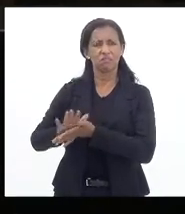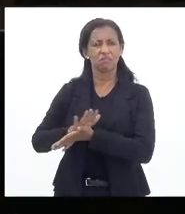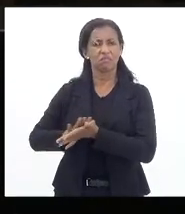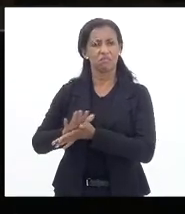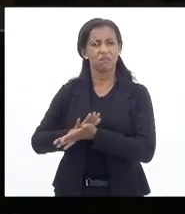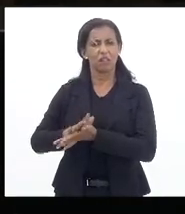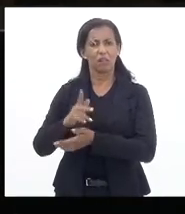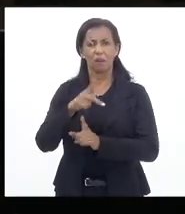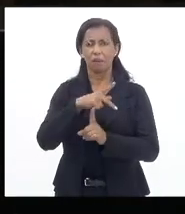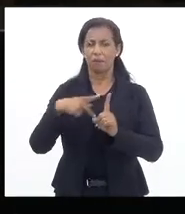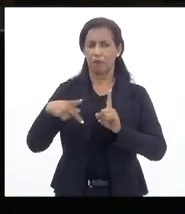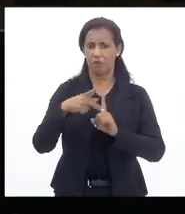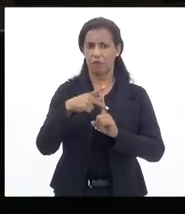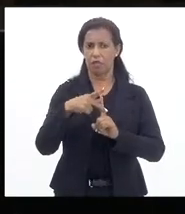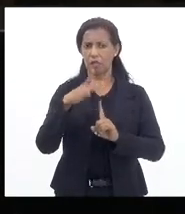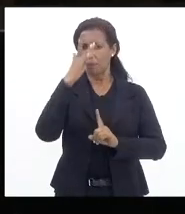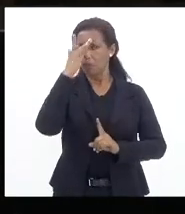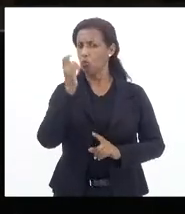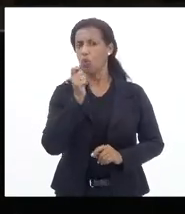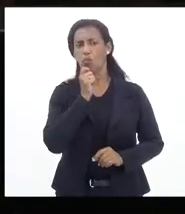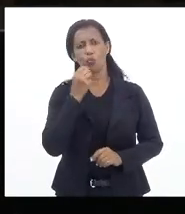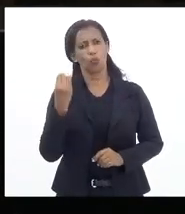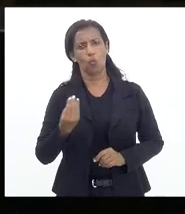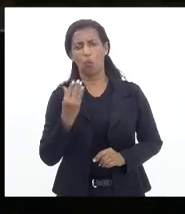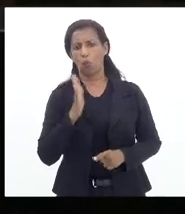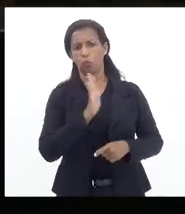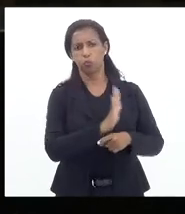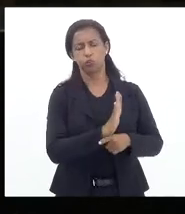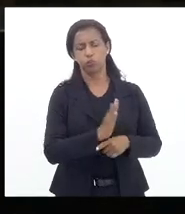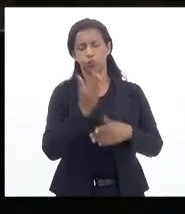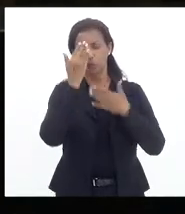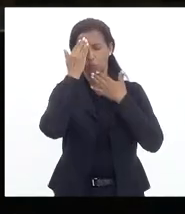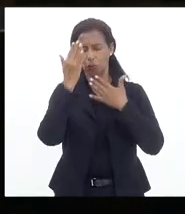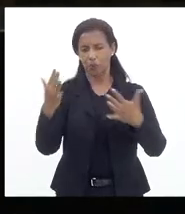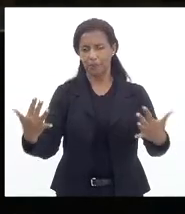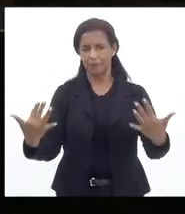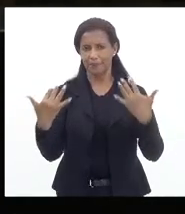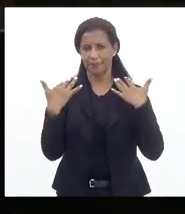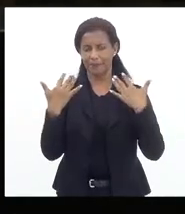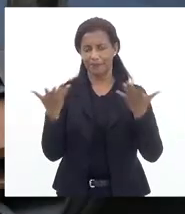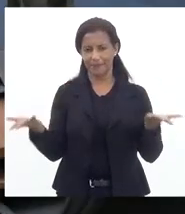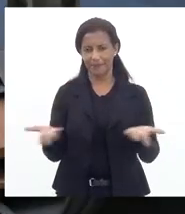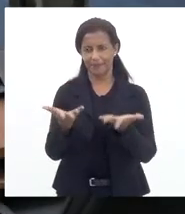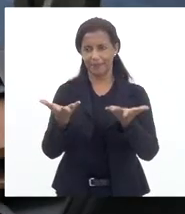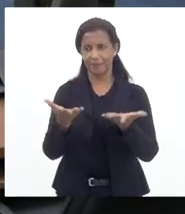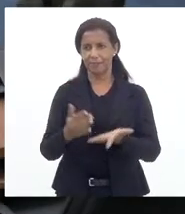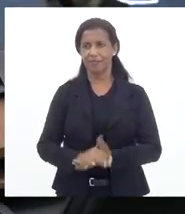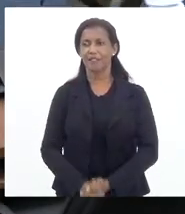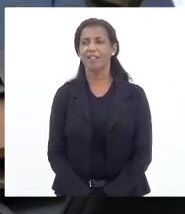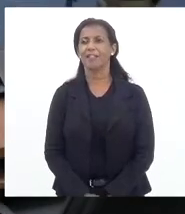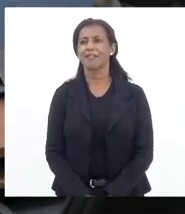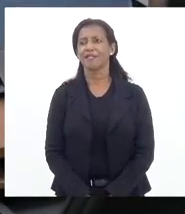fazer da Previdência daqueles que não têm condições de contribuir e é muito obrigado pela atenção de vocês